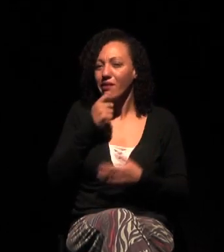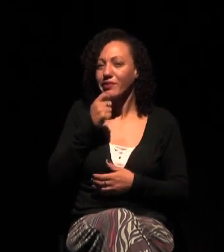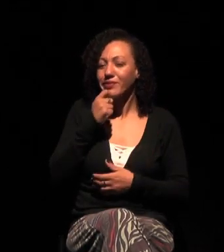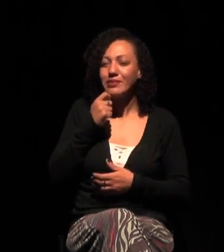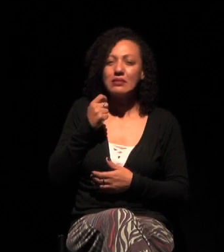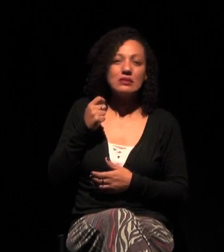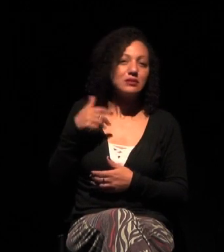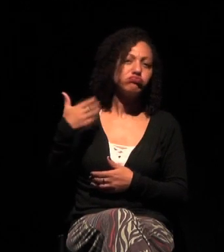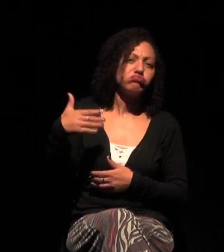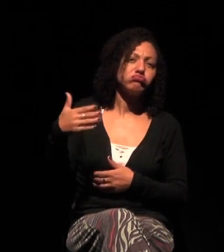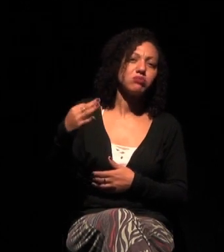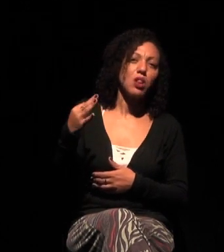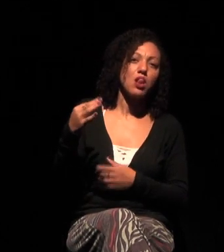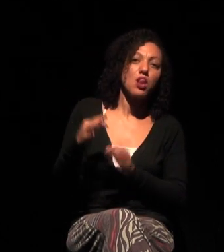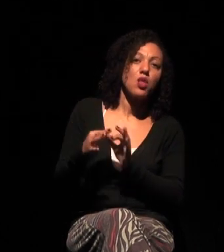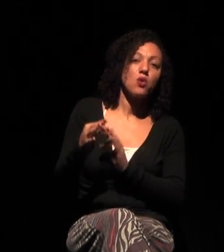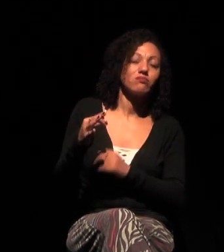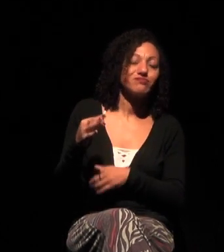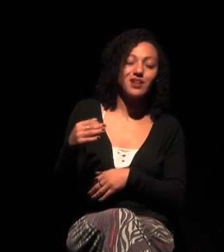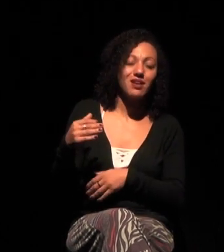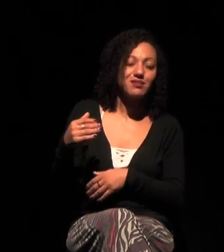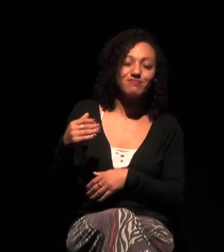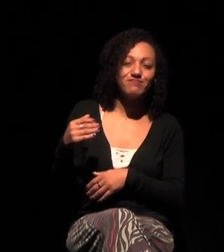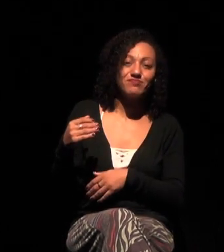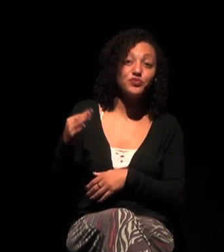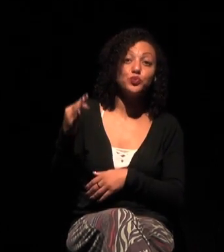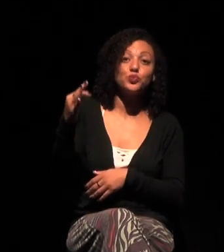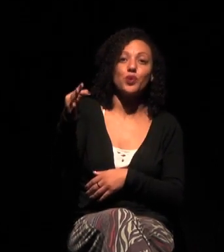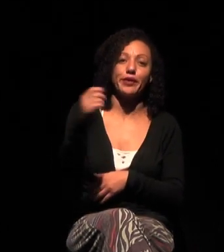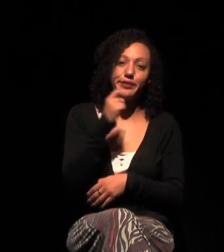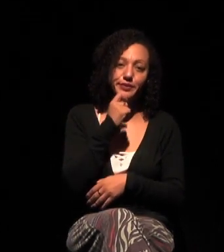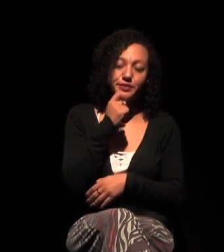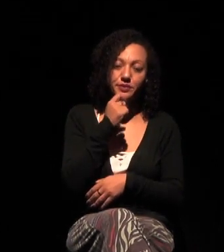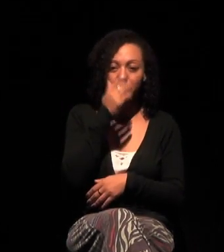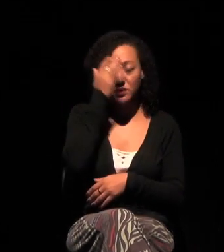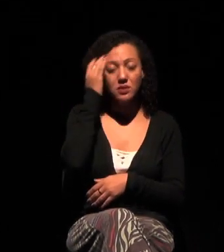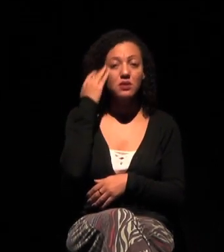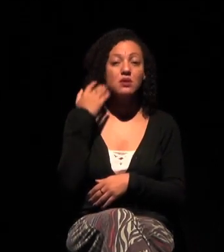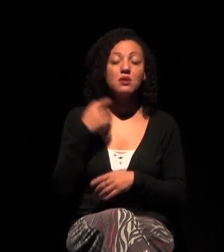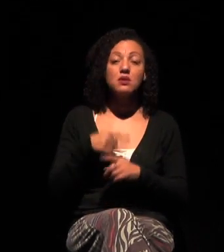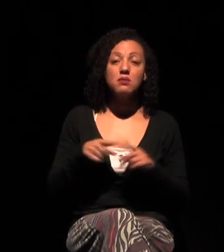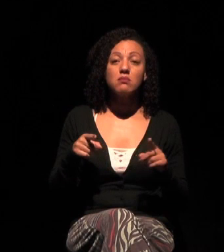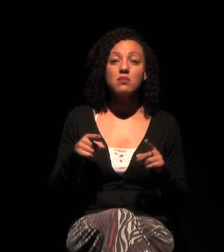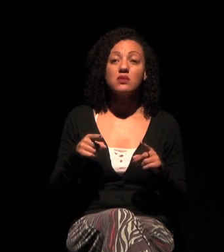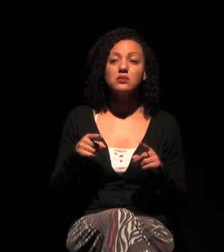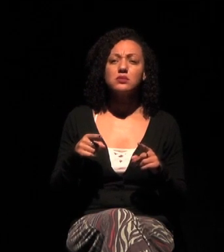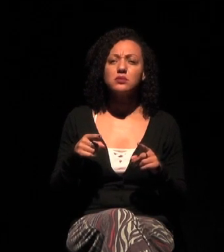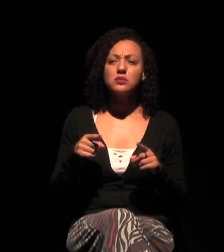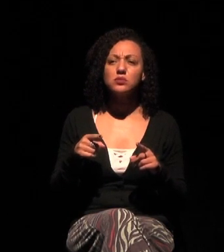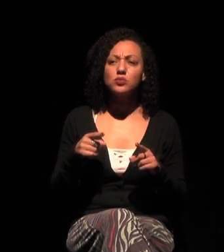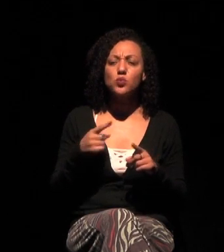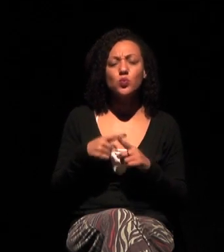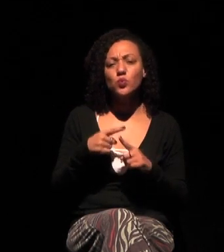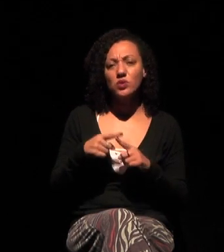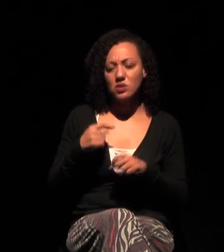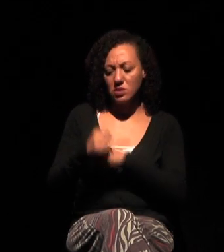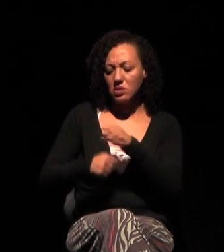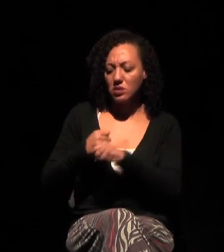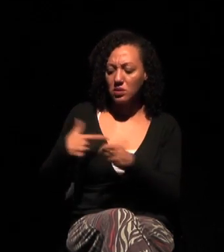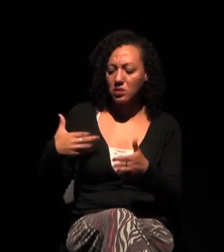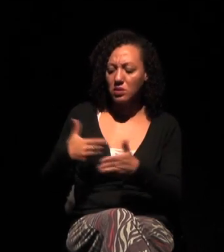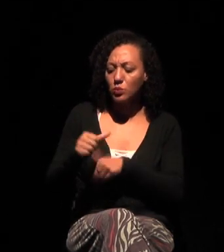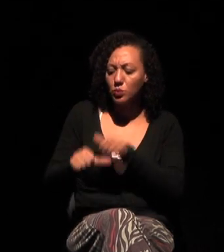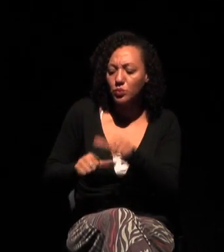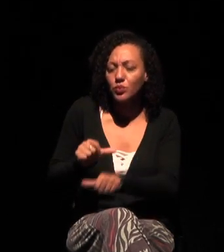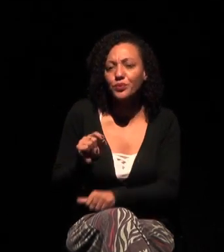idéia aí a pragmática essa realmente é um sucesso e porque é um sucesso é porque o que mudou nos últimos anos mudou que